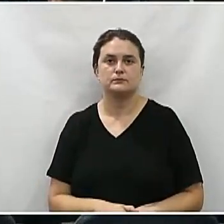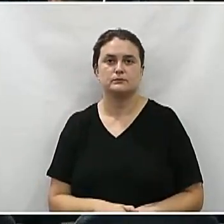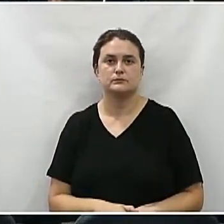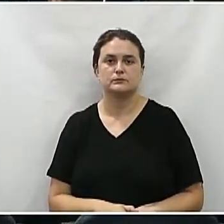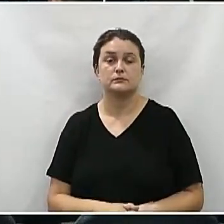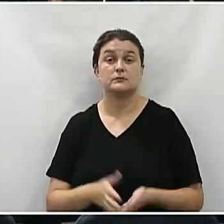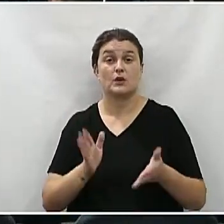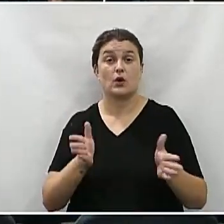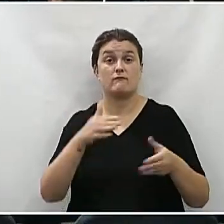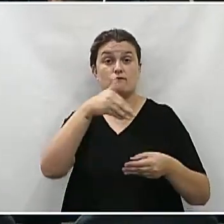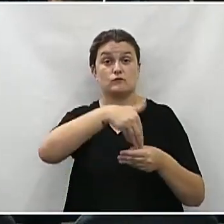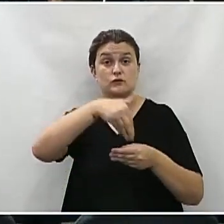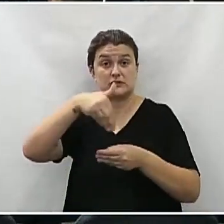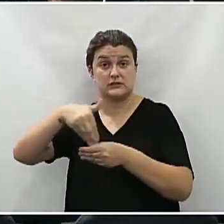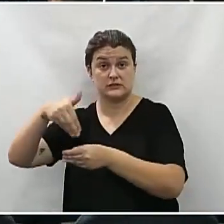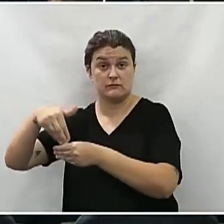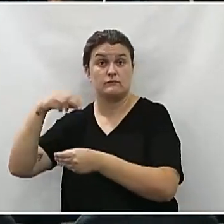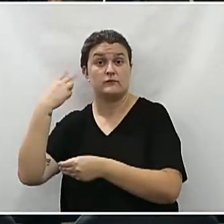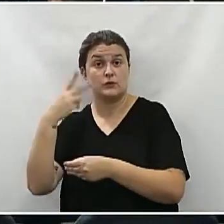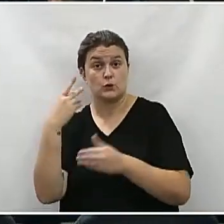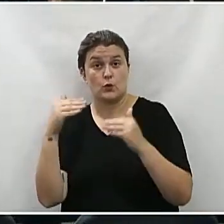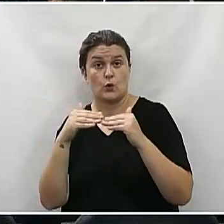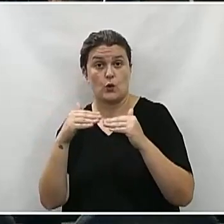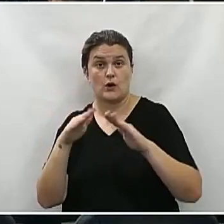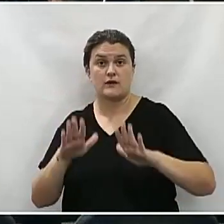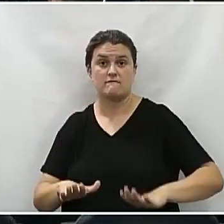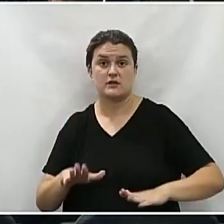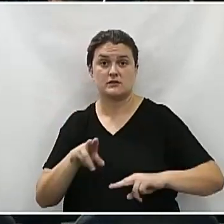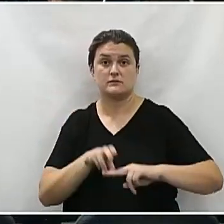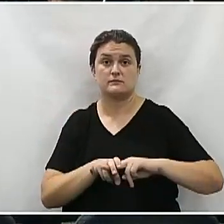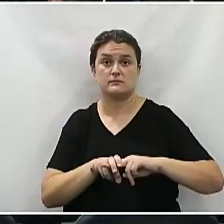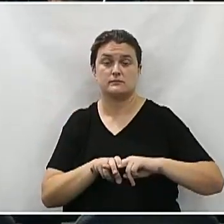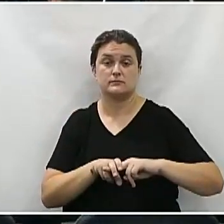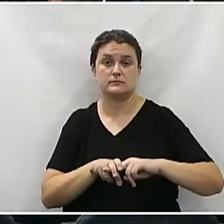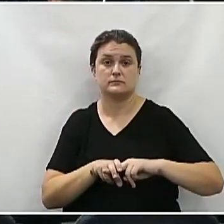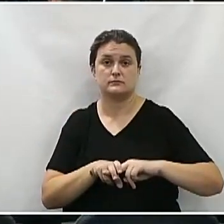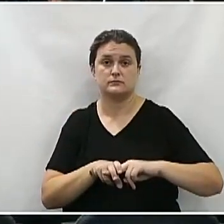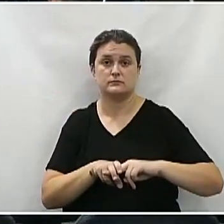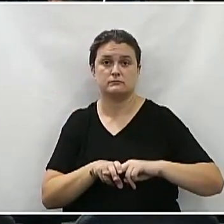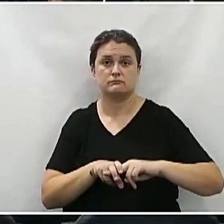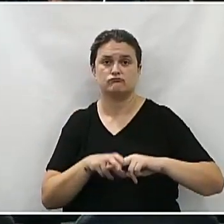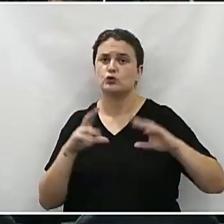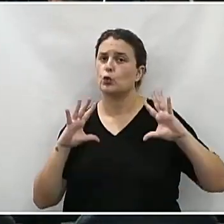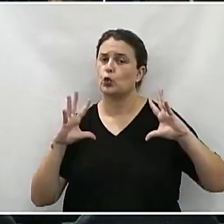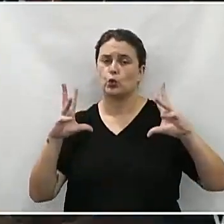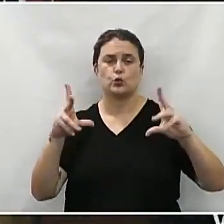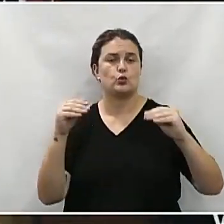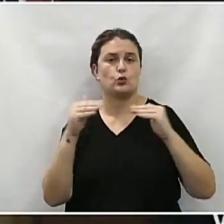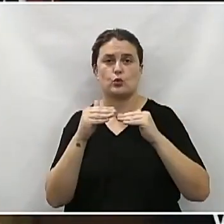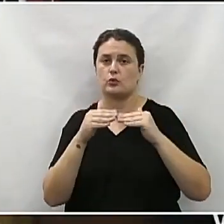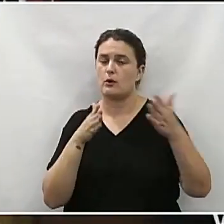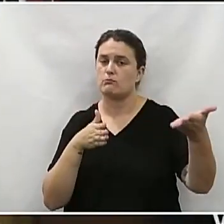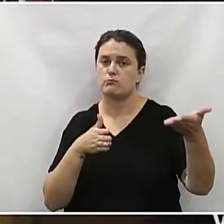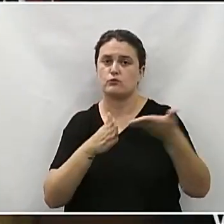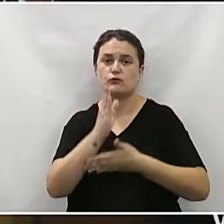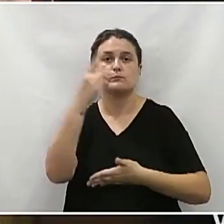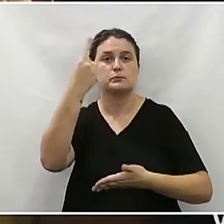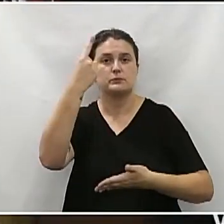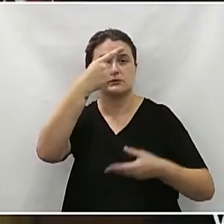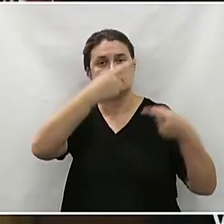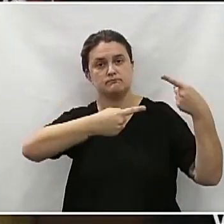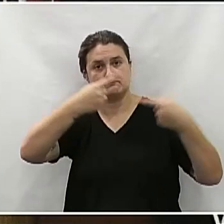Em votação, senhores vereadores que aprovam, permaneçam como estão. Aprovado em primeira